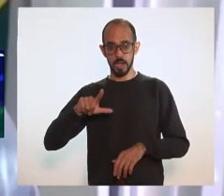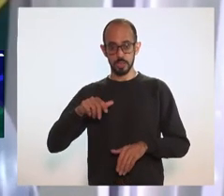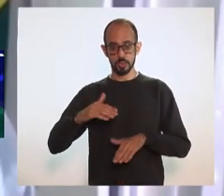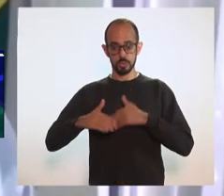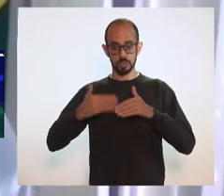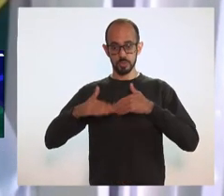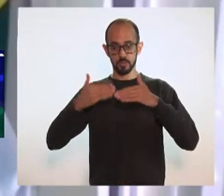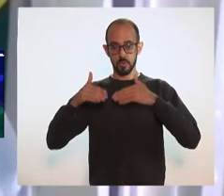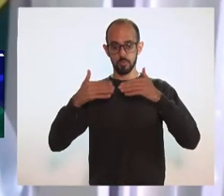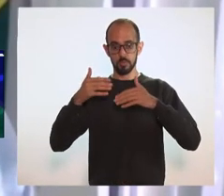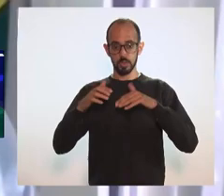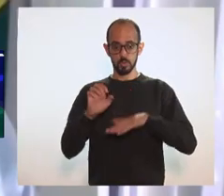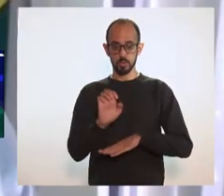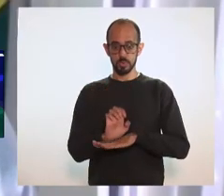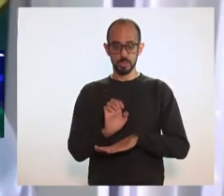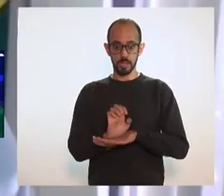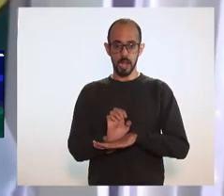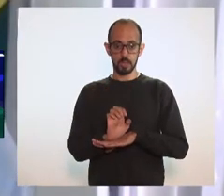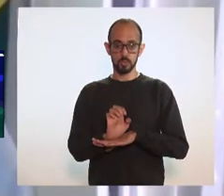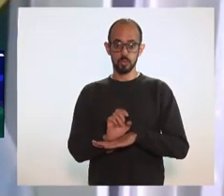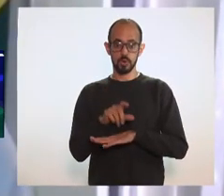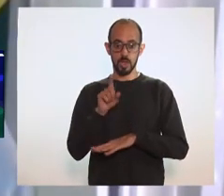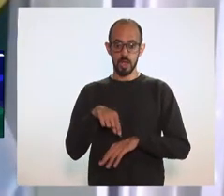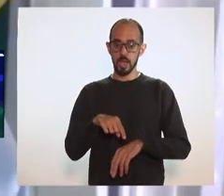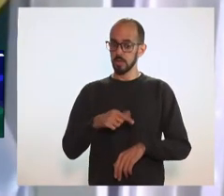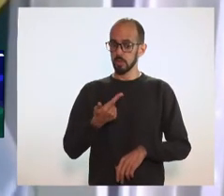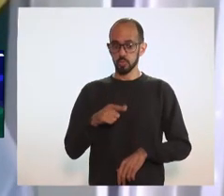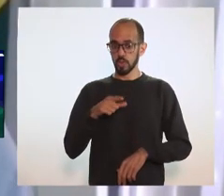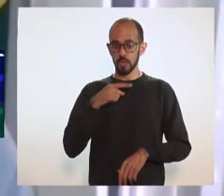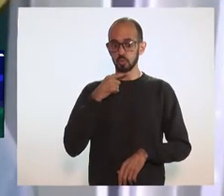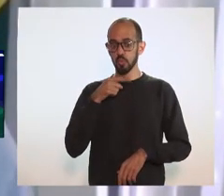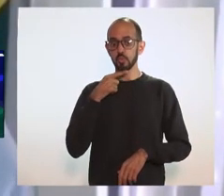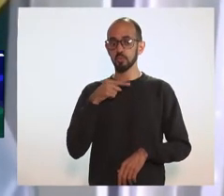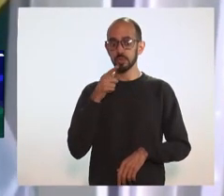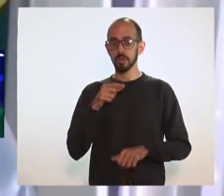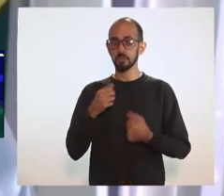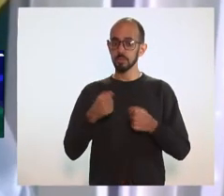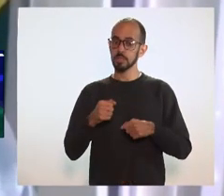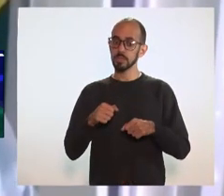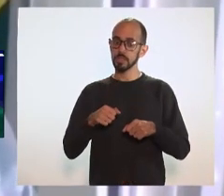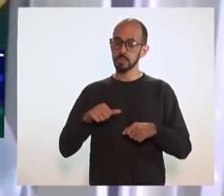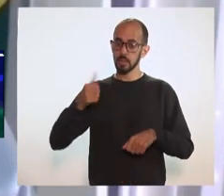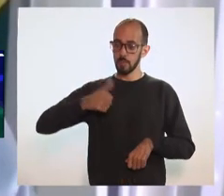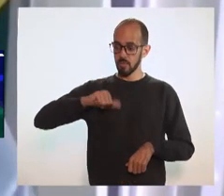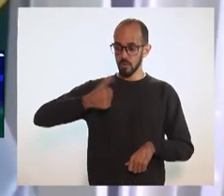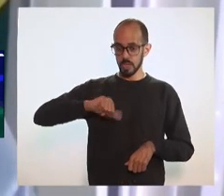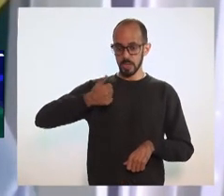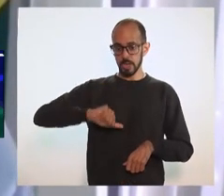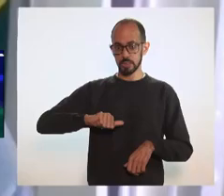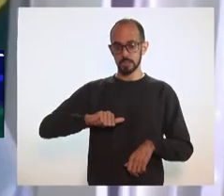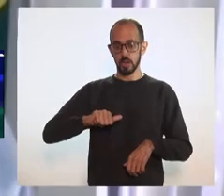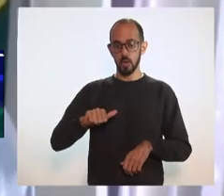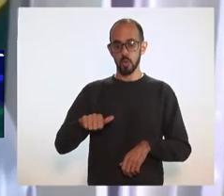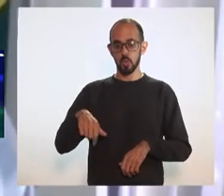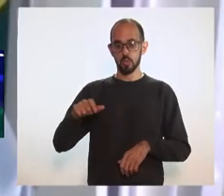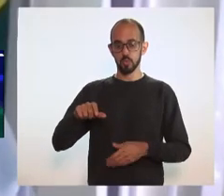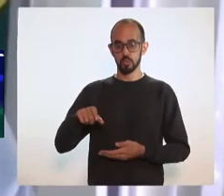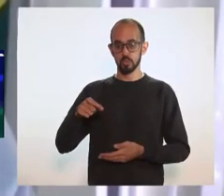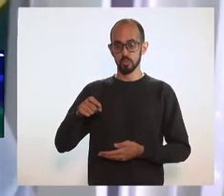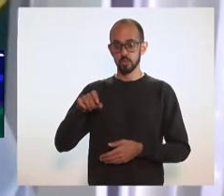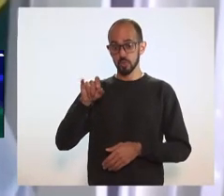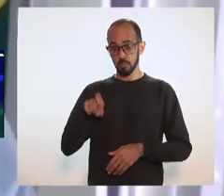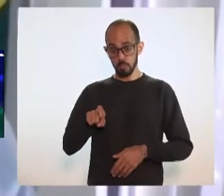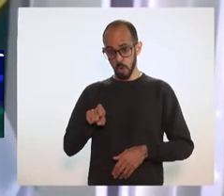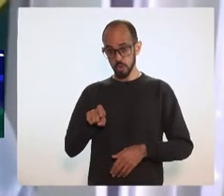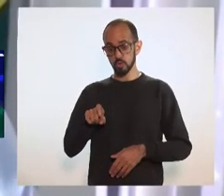social no Estado passa, sem dúvida, por uma análise profunda da situação tributária no Estado do Rio de Janeiro. Vossa Excelência tem toda a razão. A